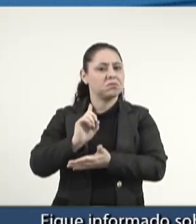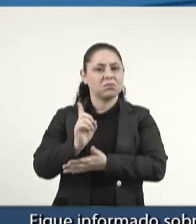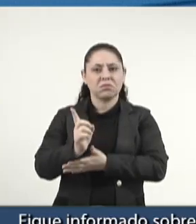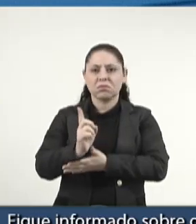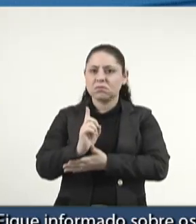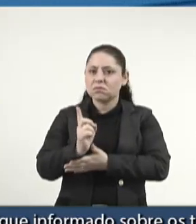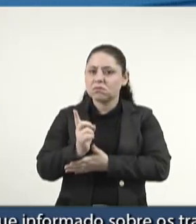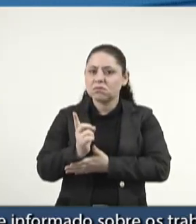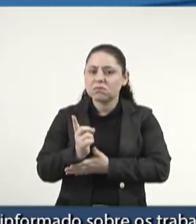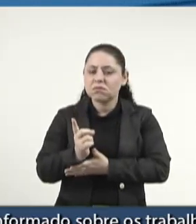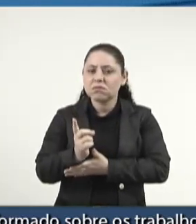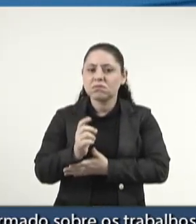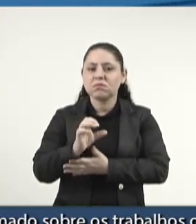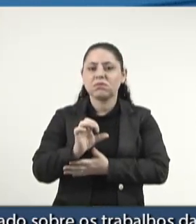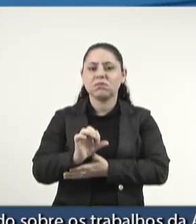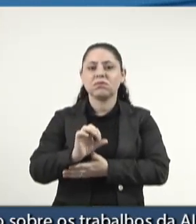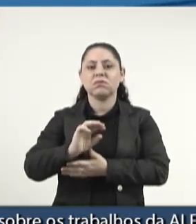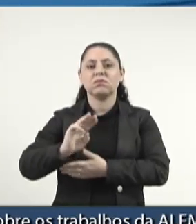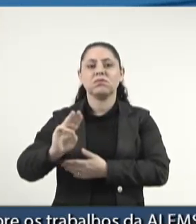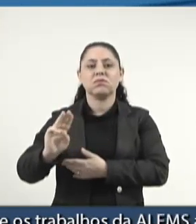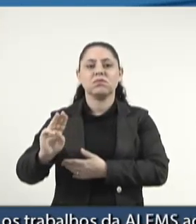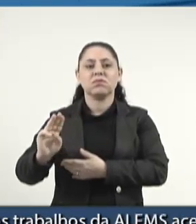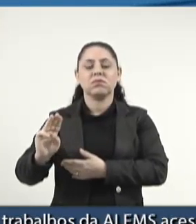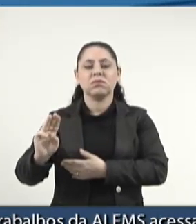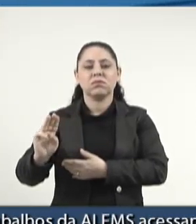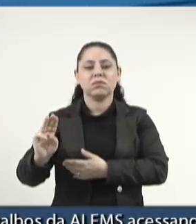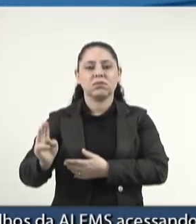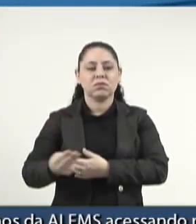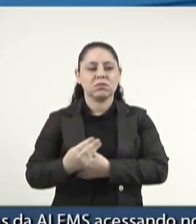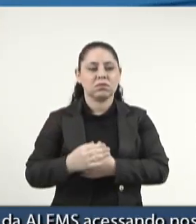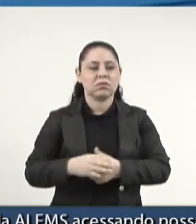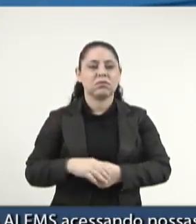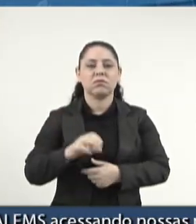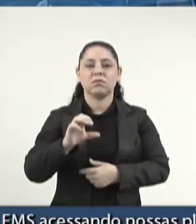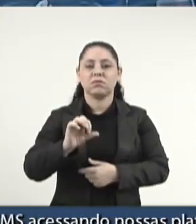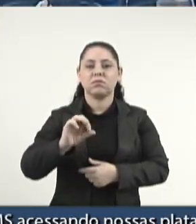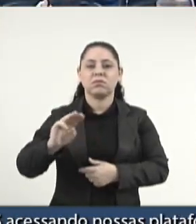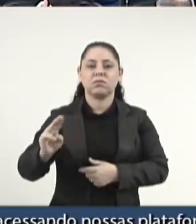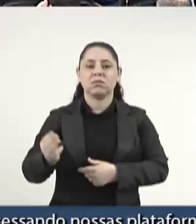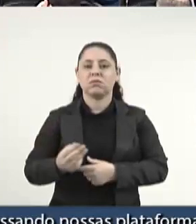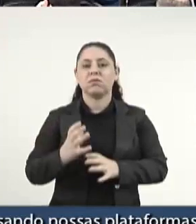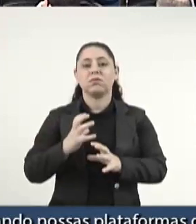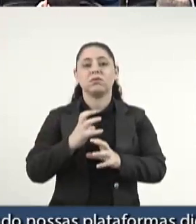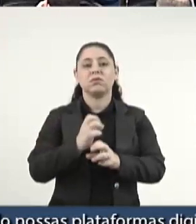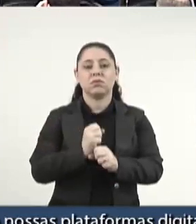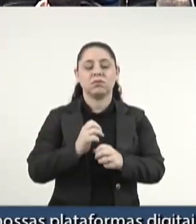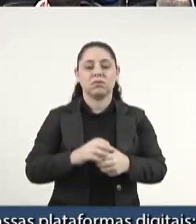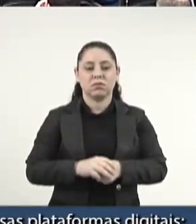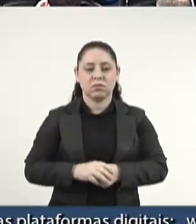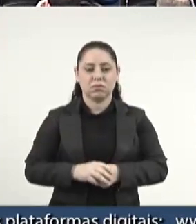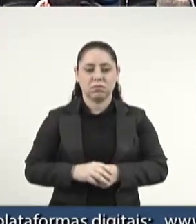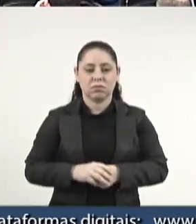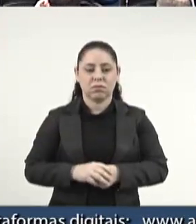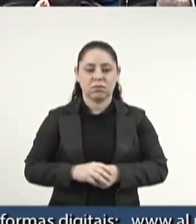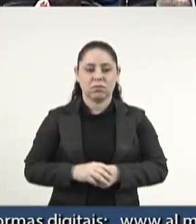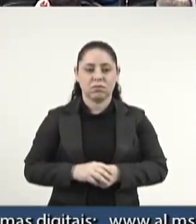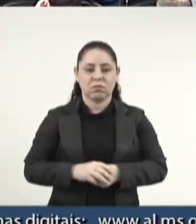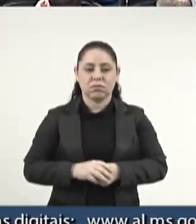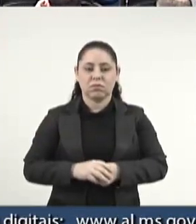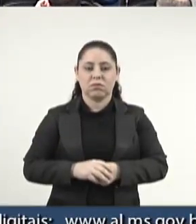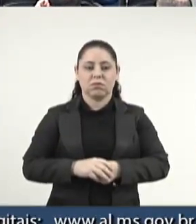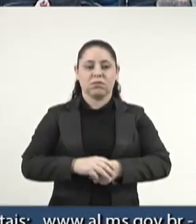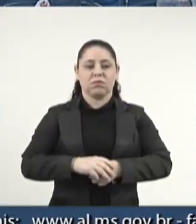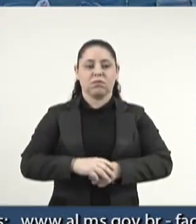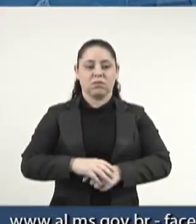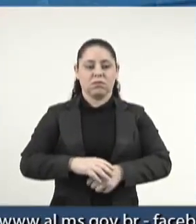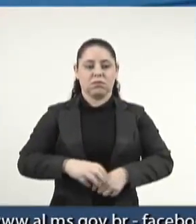Alega que não recebeu. 9 milhões, deputado Zé Teixeira, por mês. Como é que é? 9 milhões por mês na conta. Bom, então eu fiz a conta na máquina da